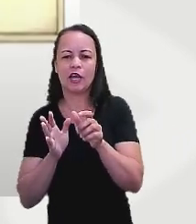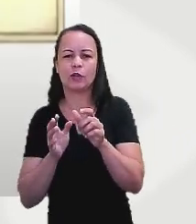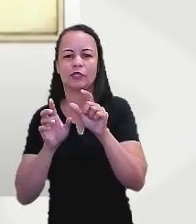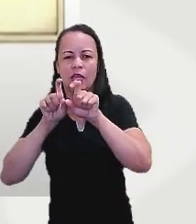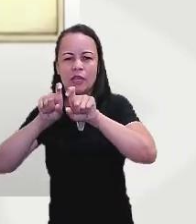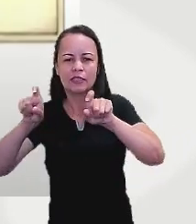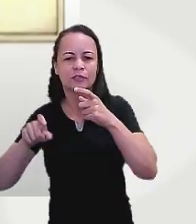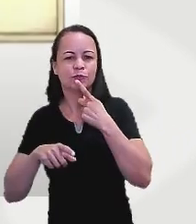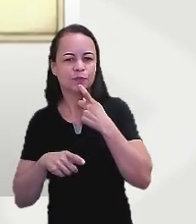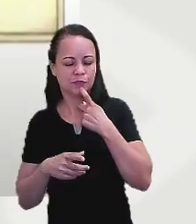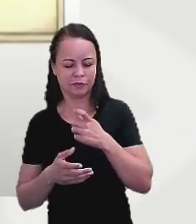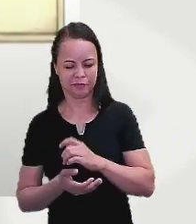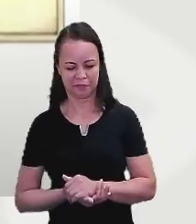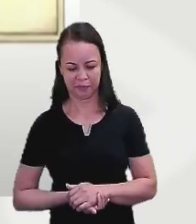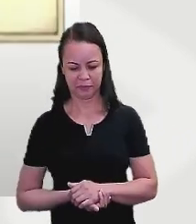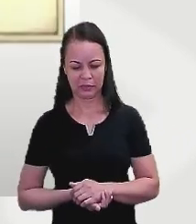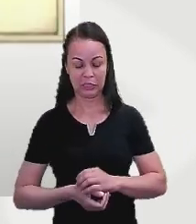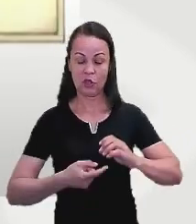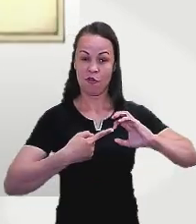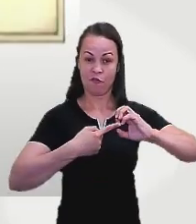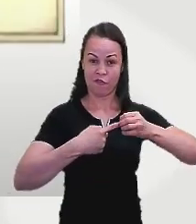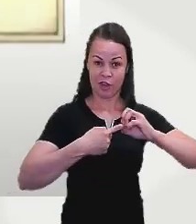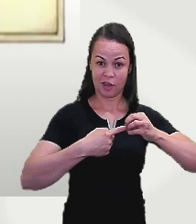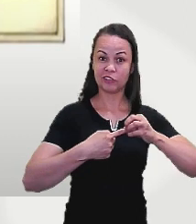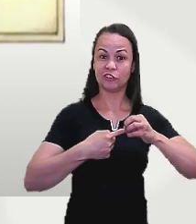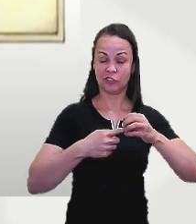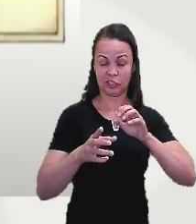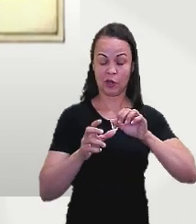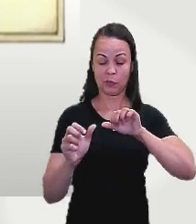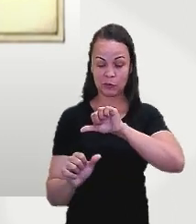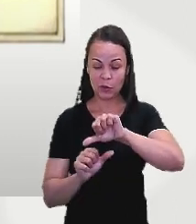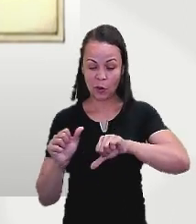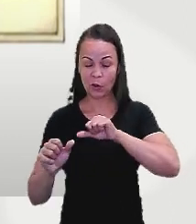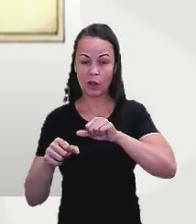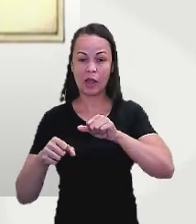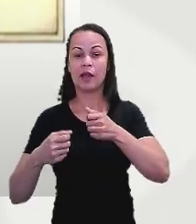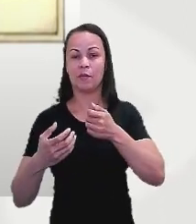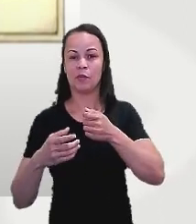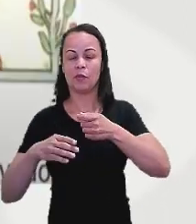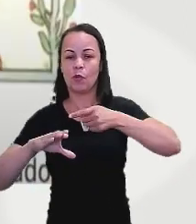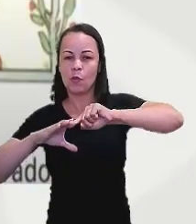Você troca um tutu de feijão por um tatu de calção?